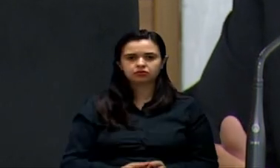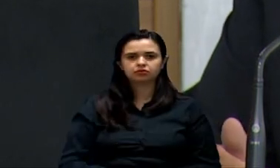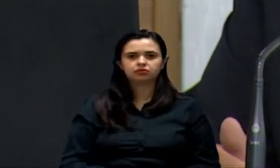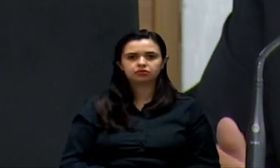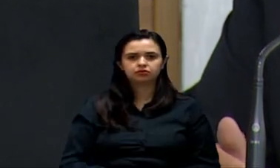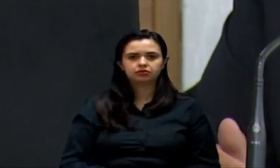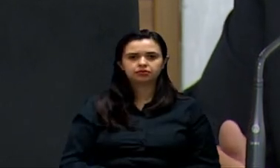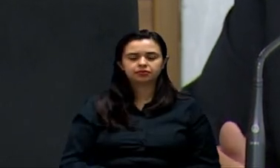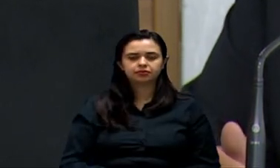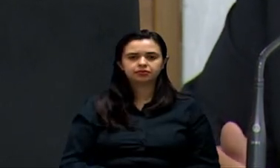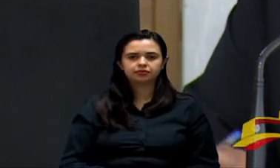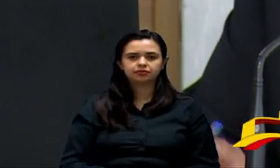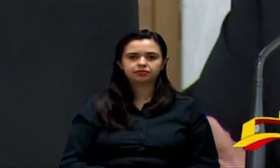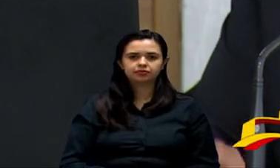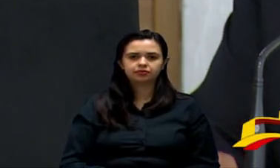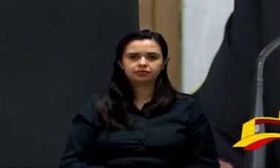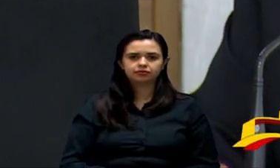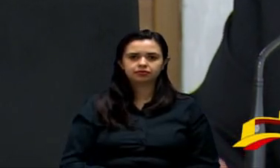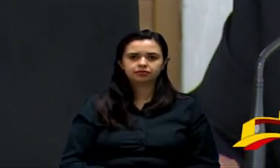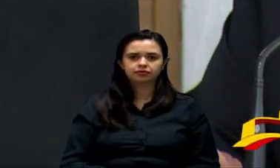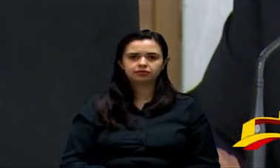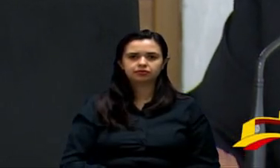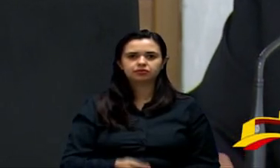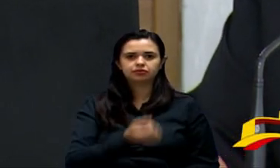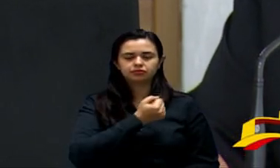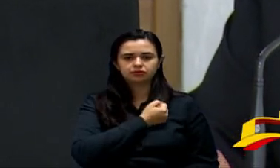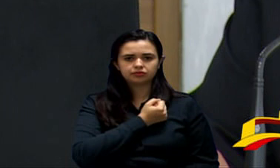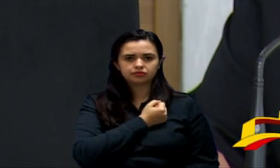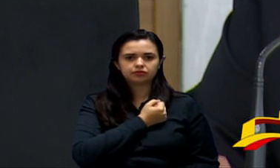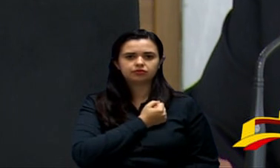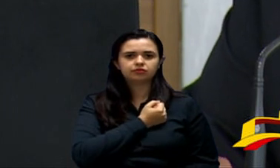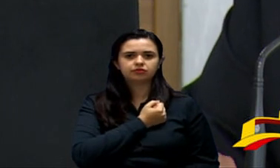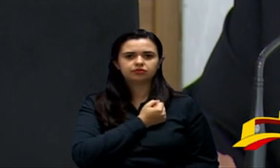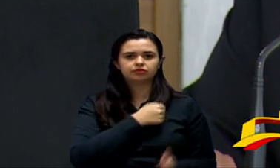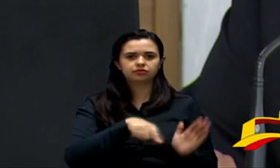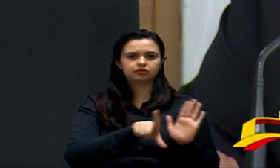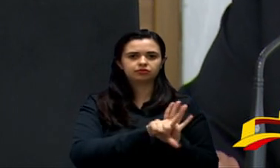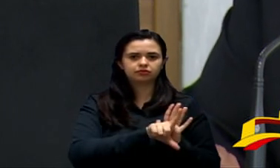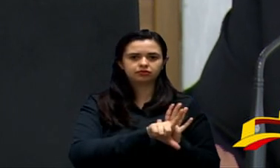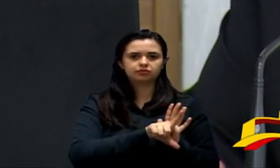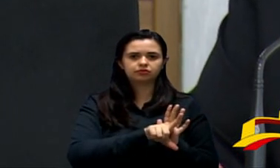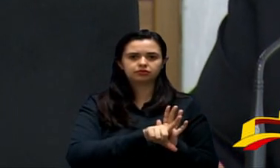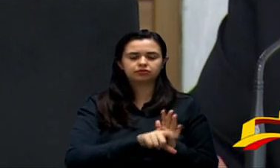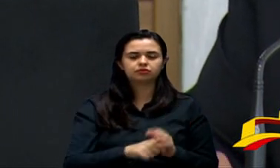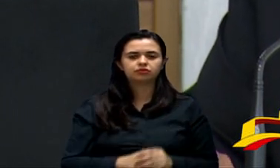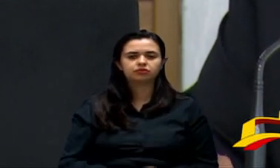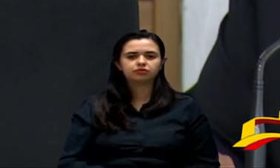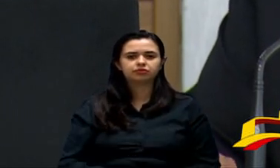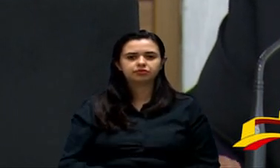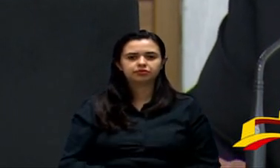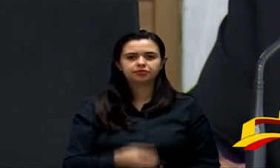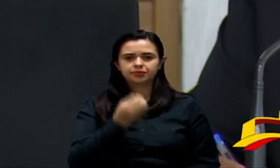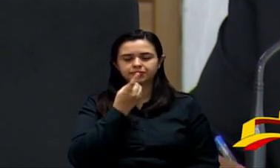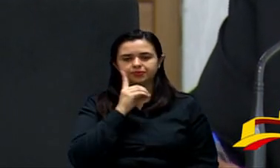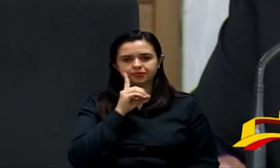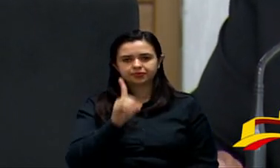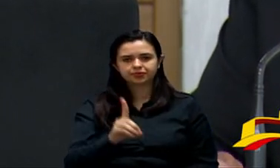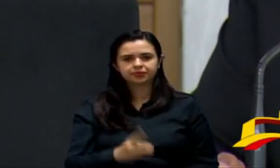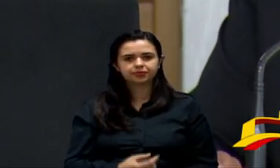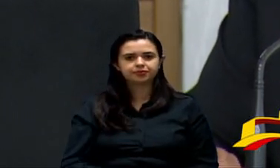A leitura do texto da Bíblia, de acordo com a resolução. Bom dia, João.